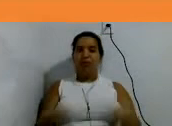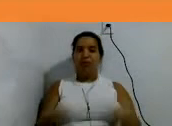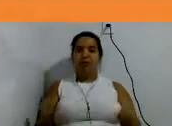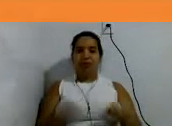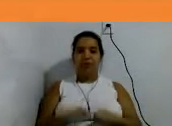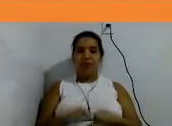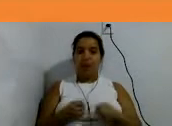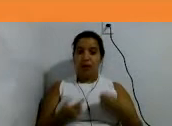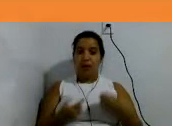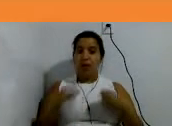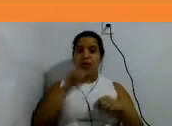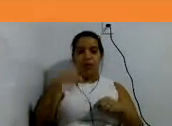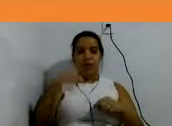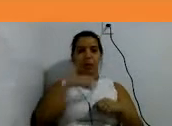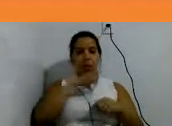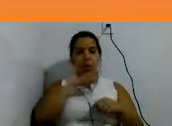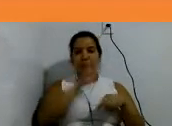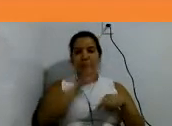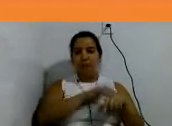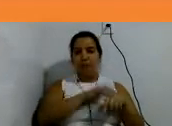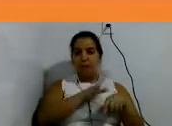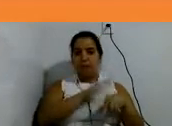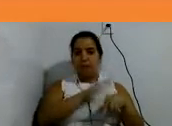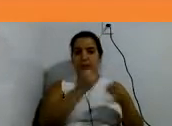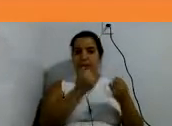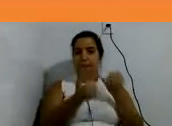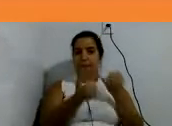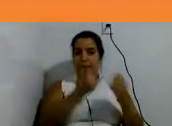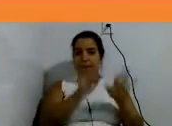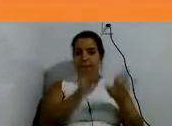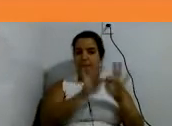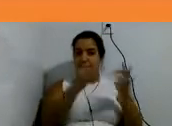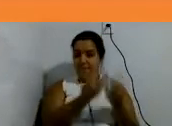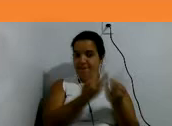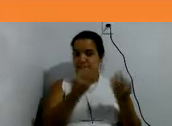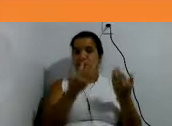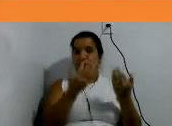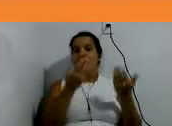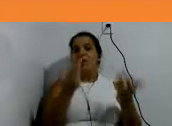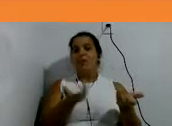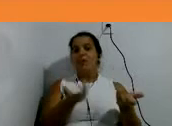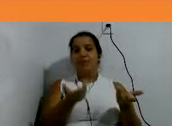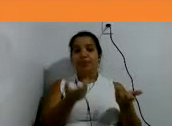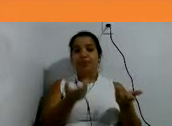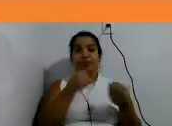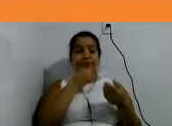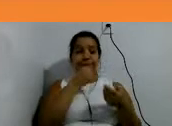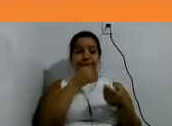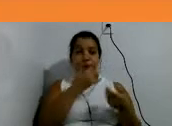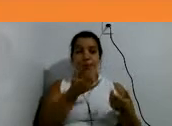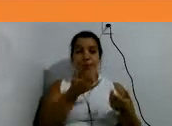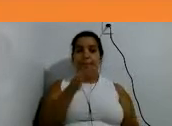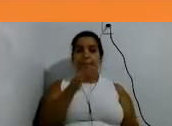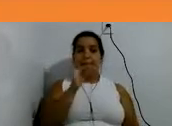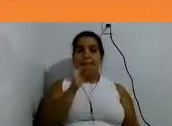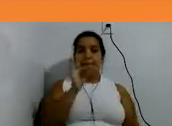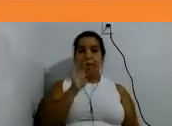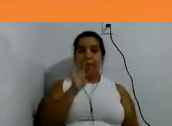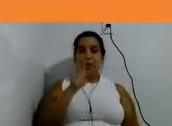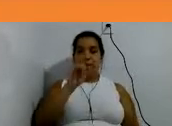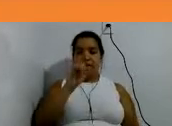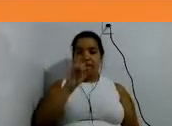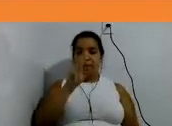tem outros parasitas que são da família Trypanosomatidae, como, por exemplo, o Trypanosoma cruzi. Então, eles